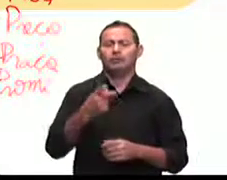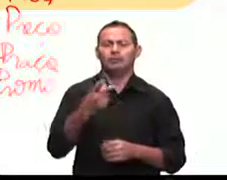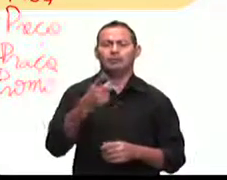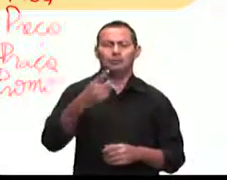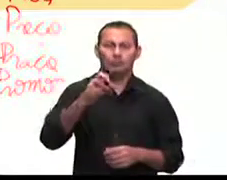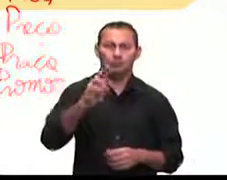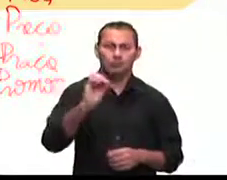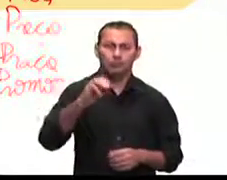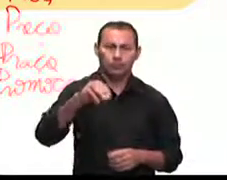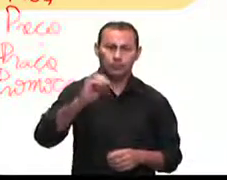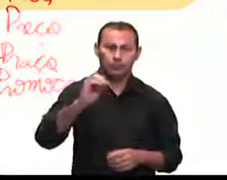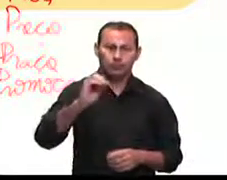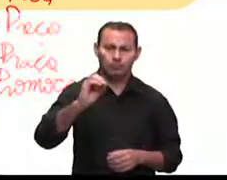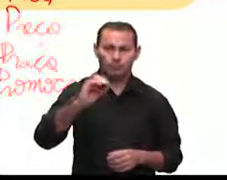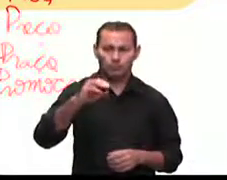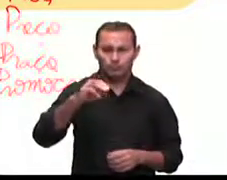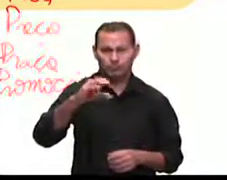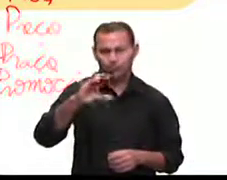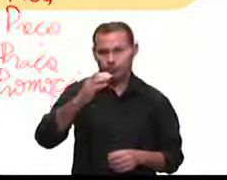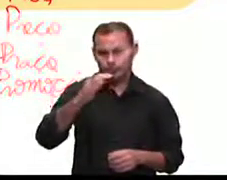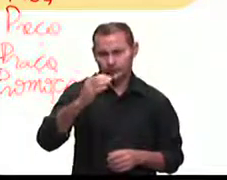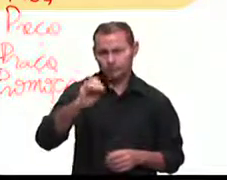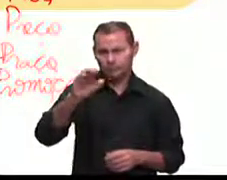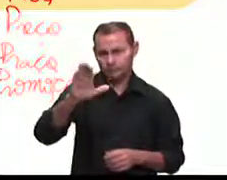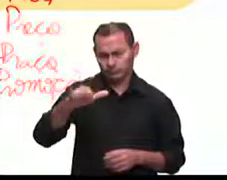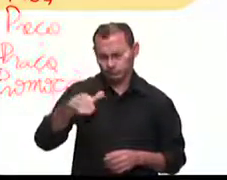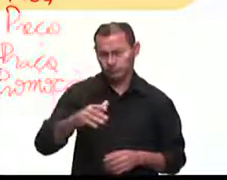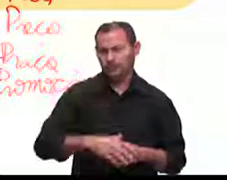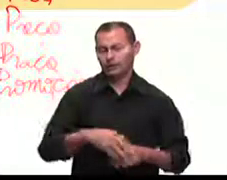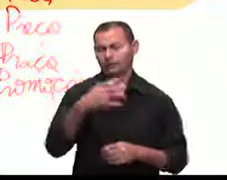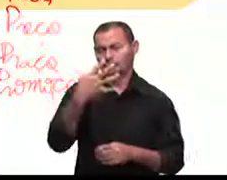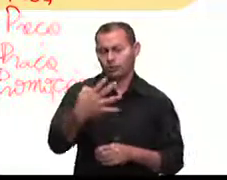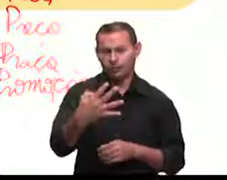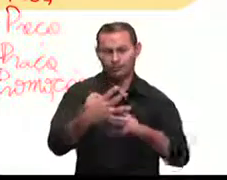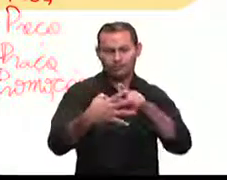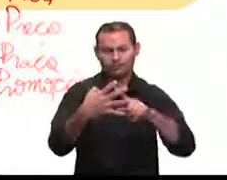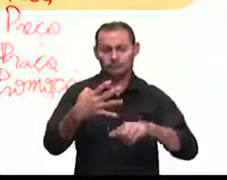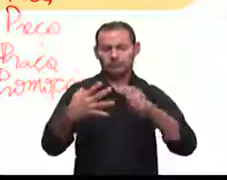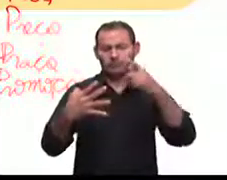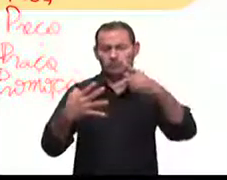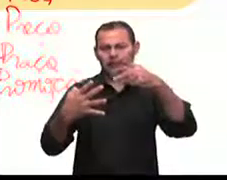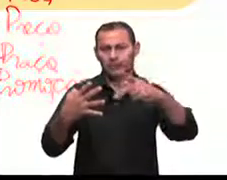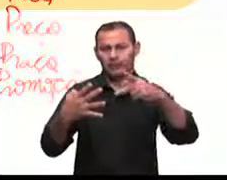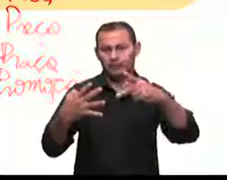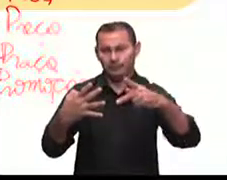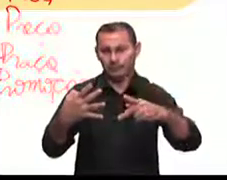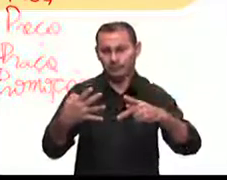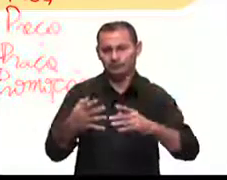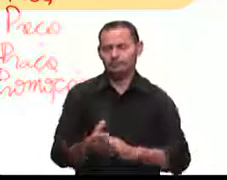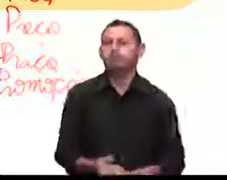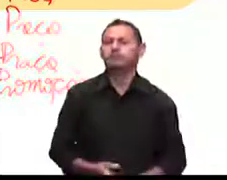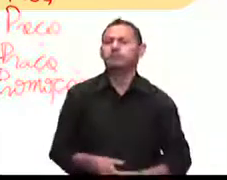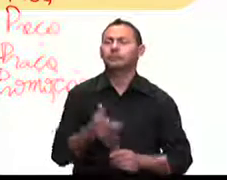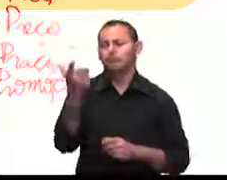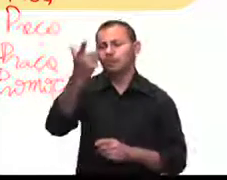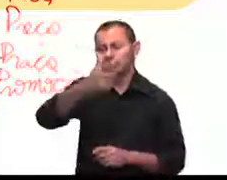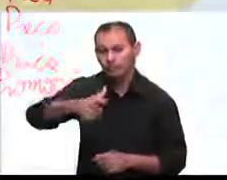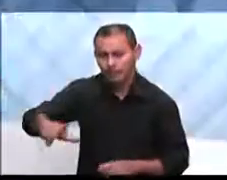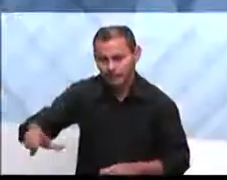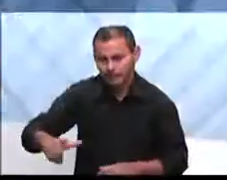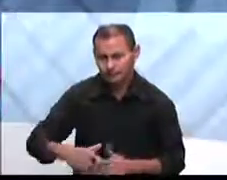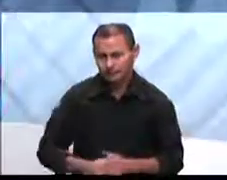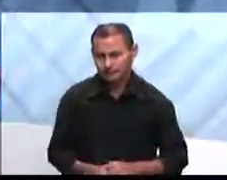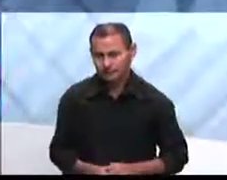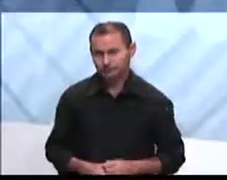promoção, tá? Então, são os 4 P's, né? Então, pessoal, né? Novamente,